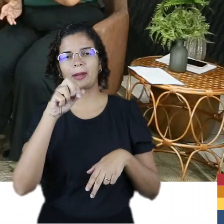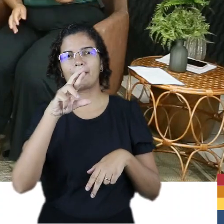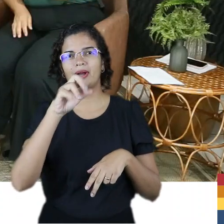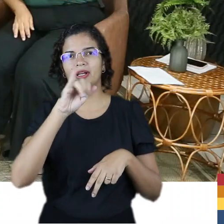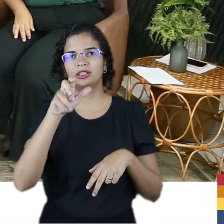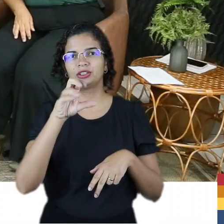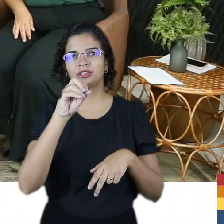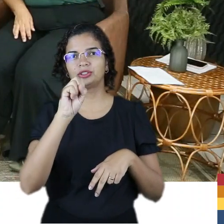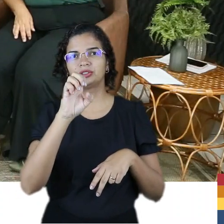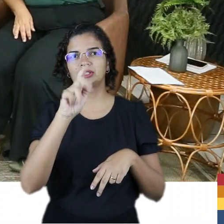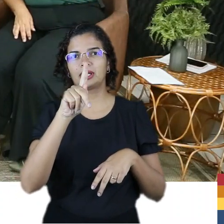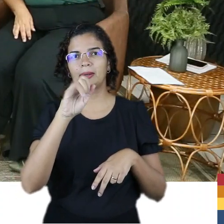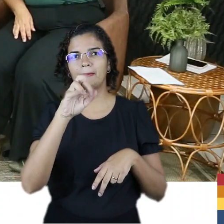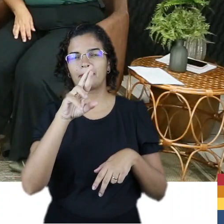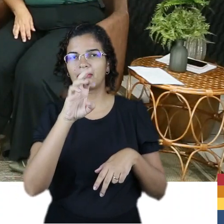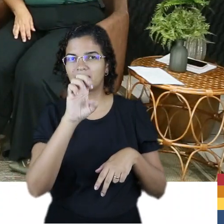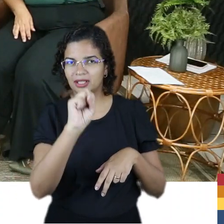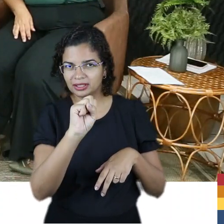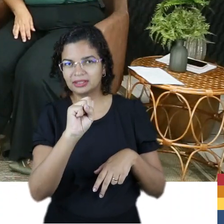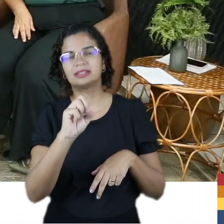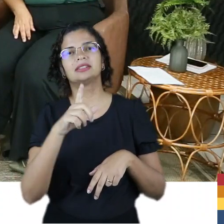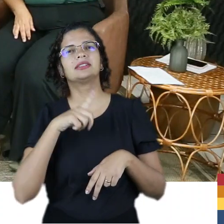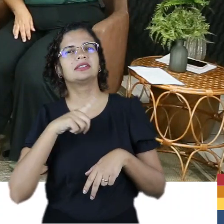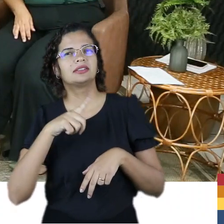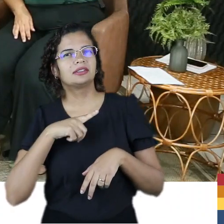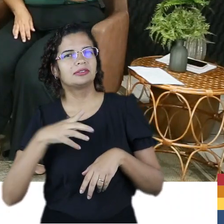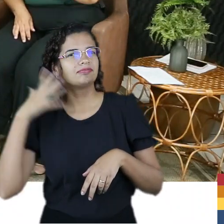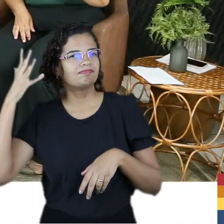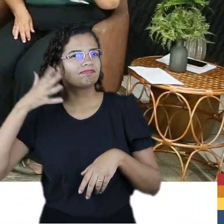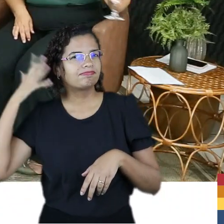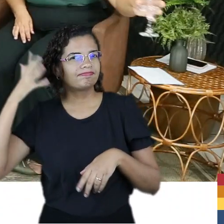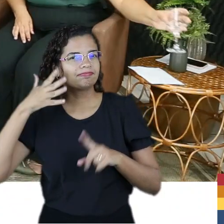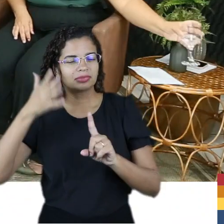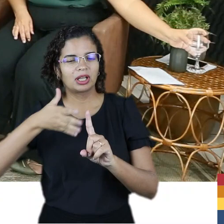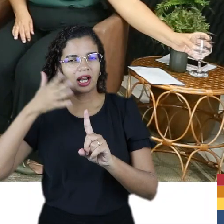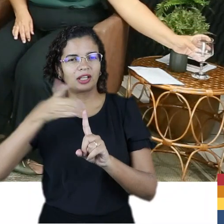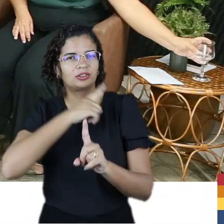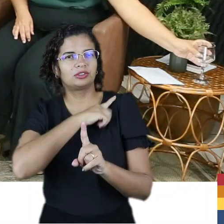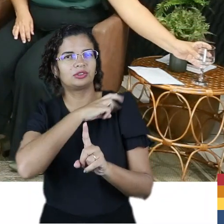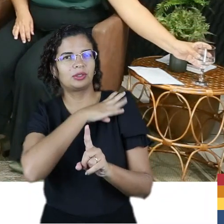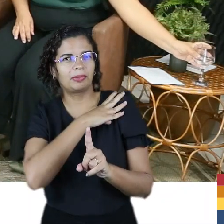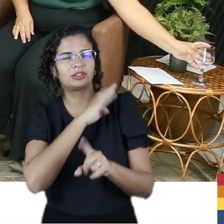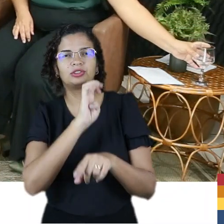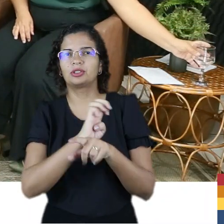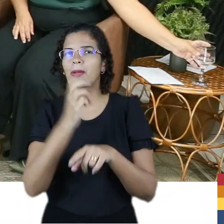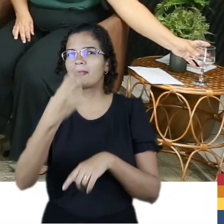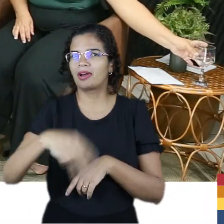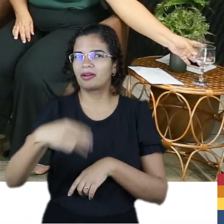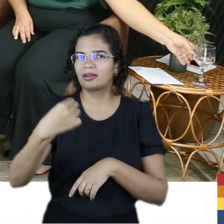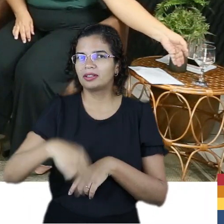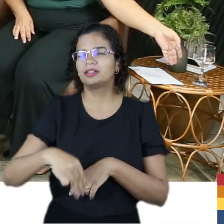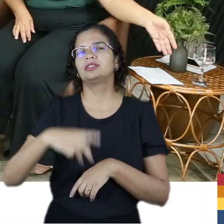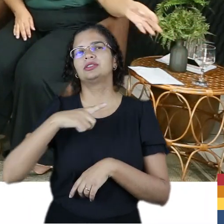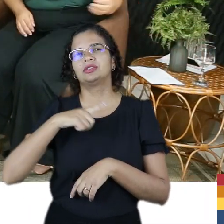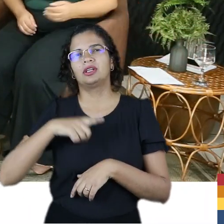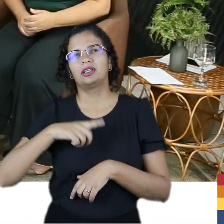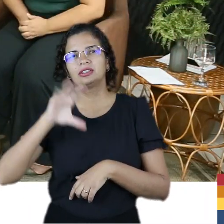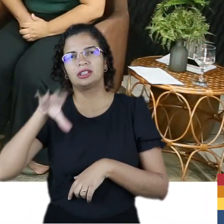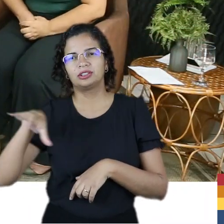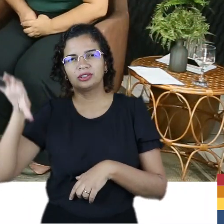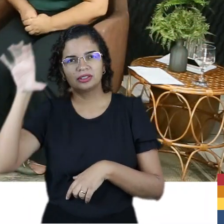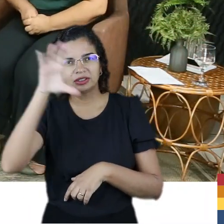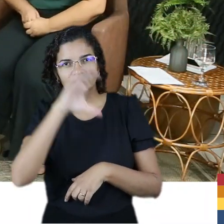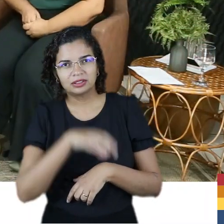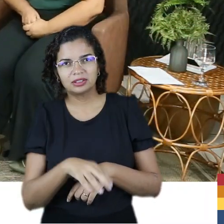afirmam que a nossa educação ela possui uma estrutura dual eu até gostaria de salientar que esse aspecto ele já foi